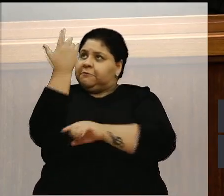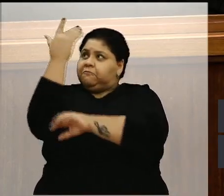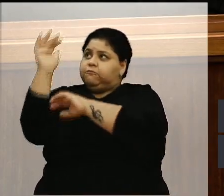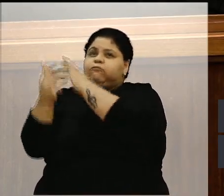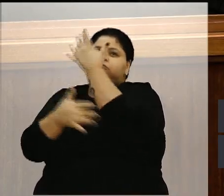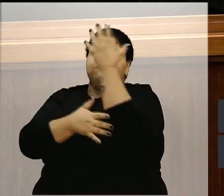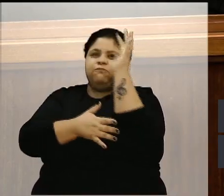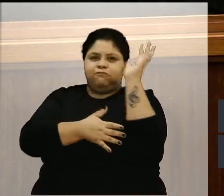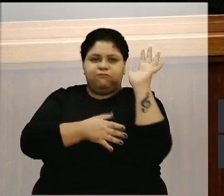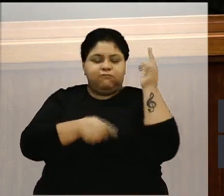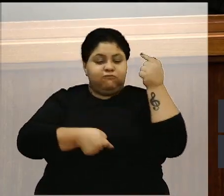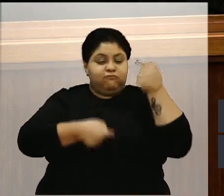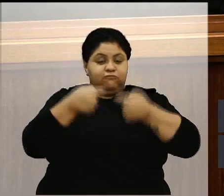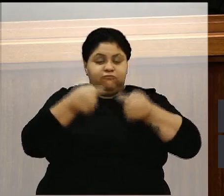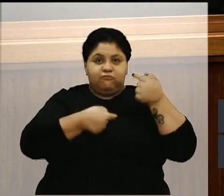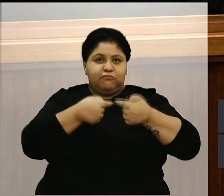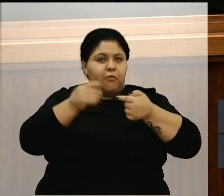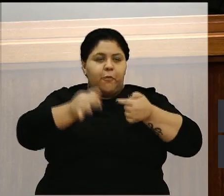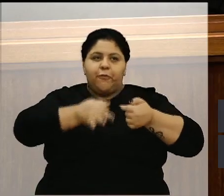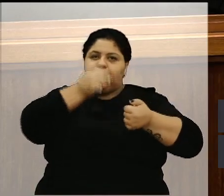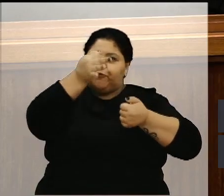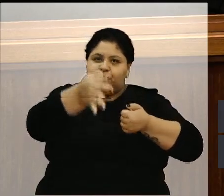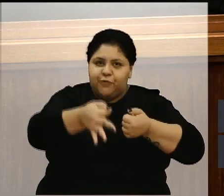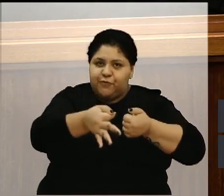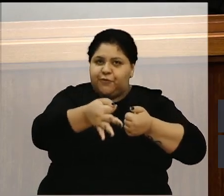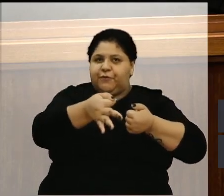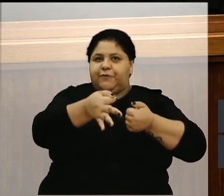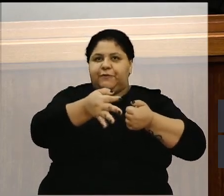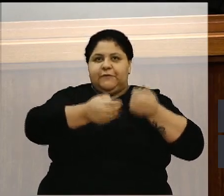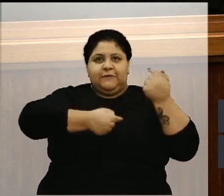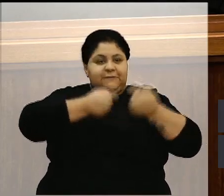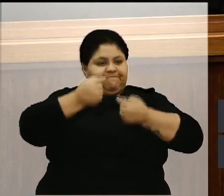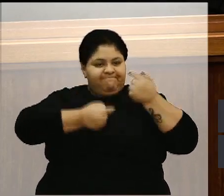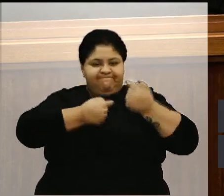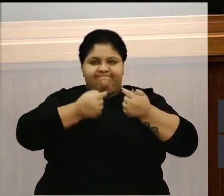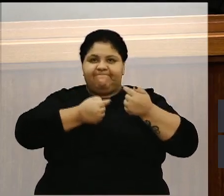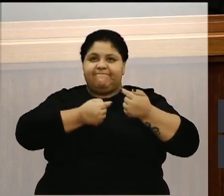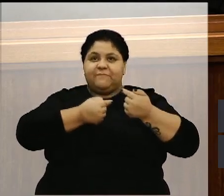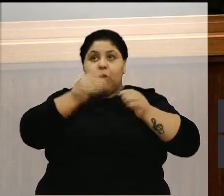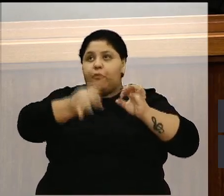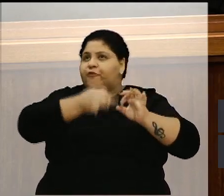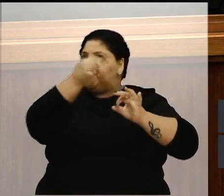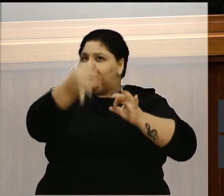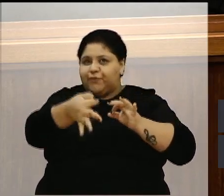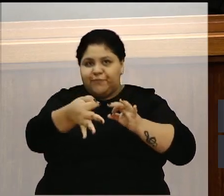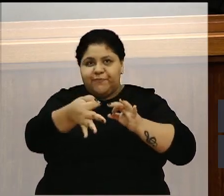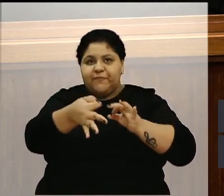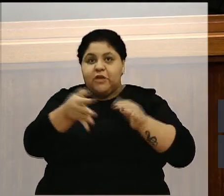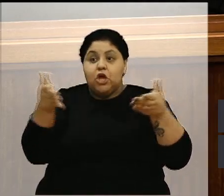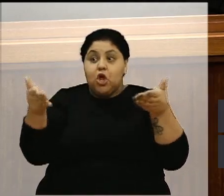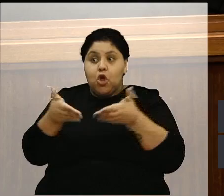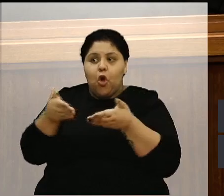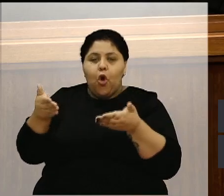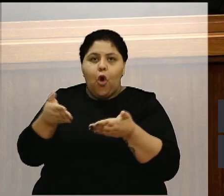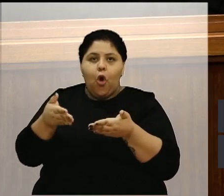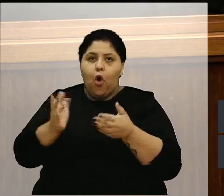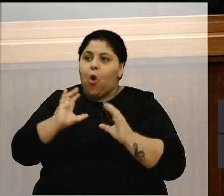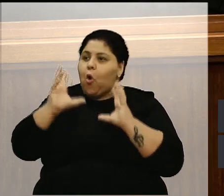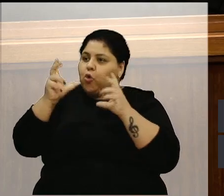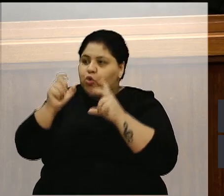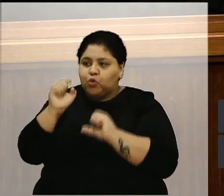ambiente seja um debate para o futuro, que a gente debata a questão ambiental para o futuro. E hoje em dia, com tudo que